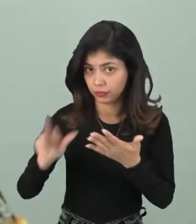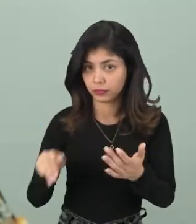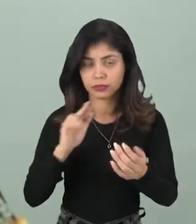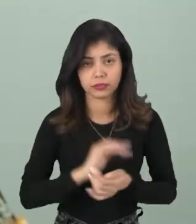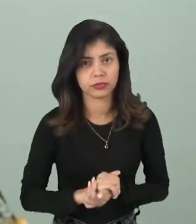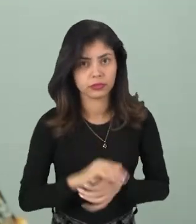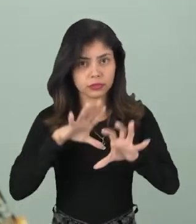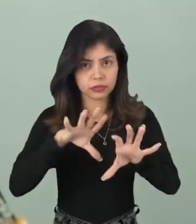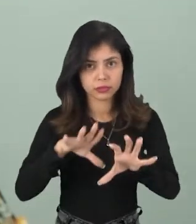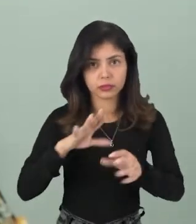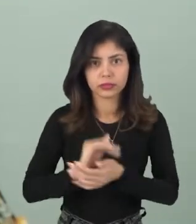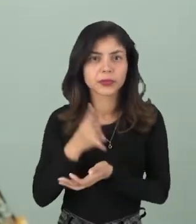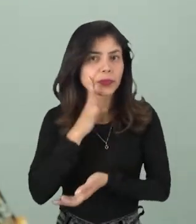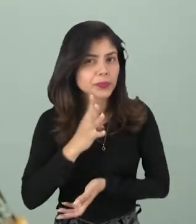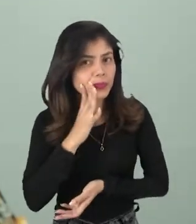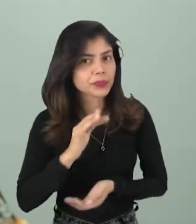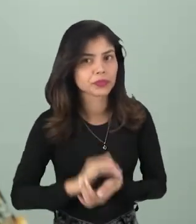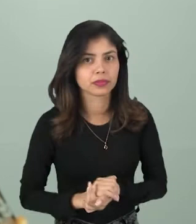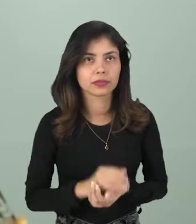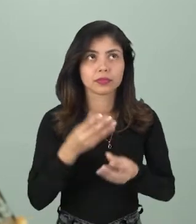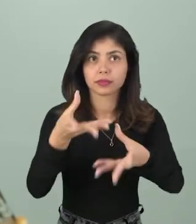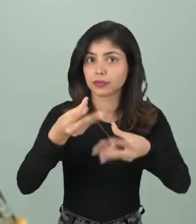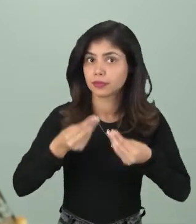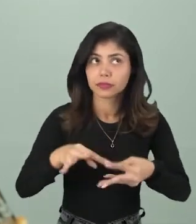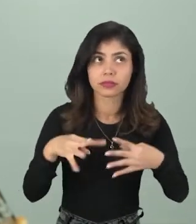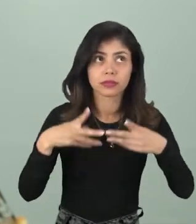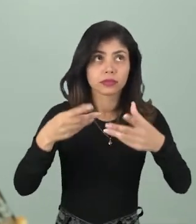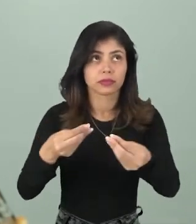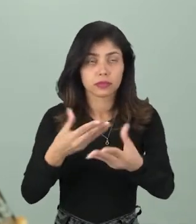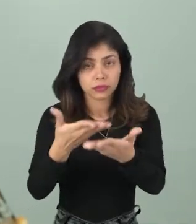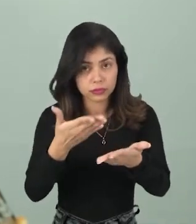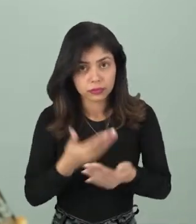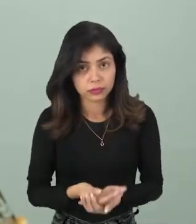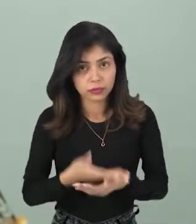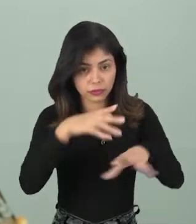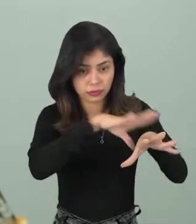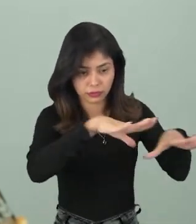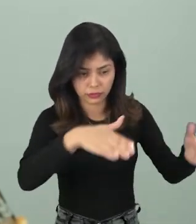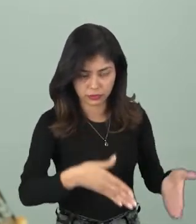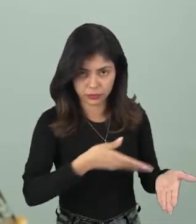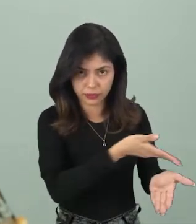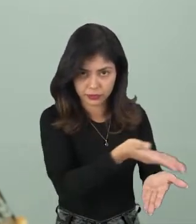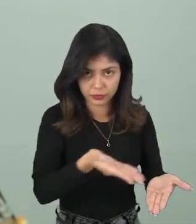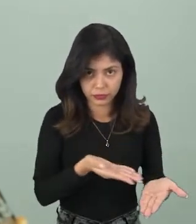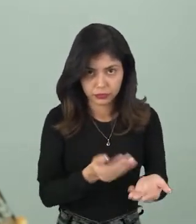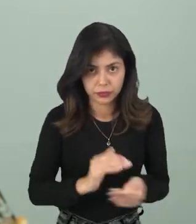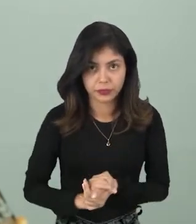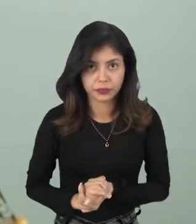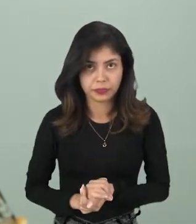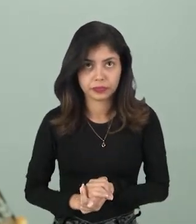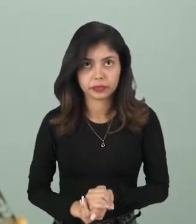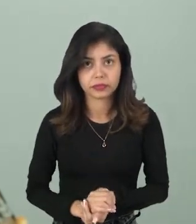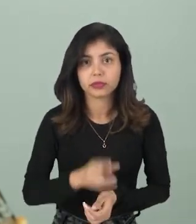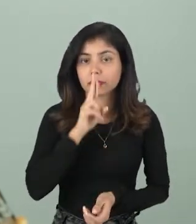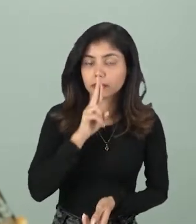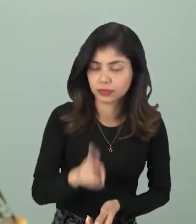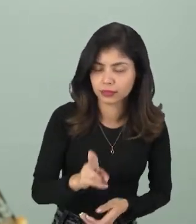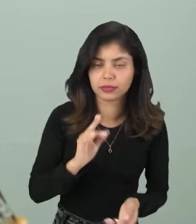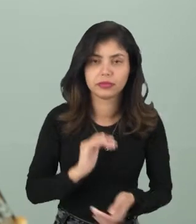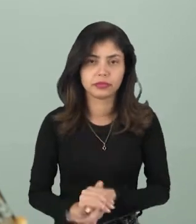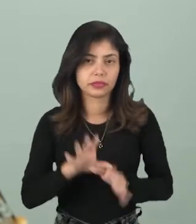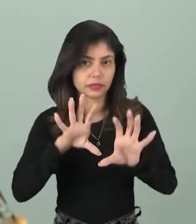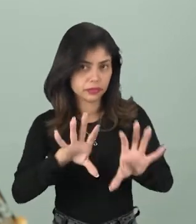vários laços e elas são tão legais que elas me emprestaram todos os seus laços e estão aqui na nossa aula de hoje para podermos resolver